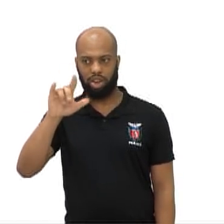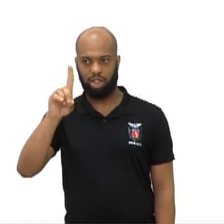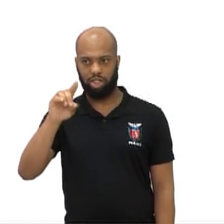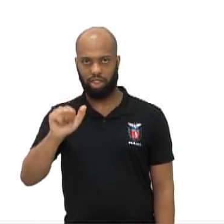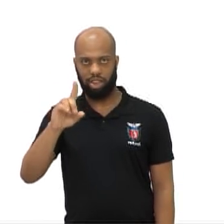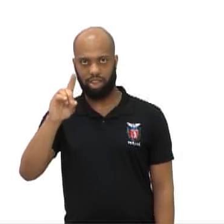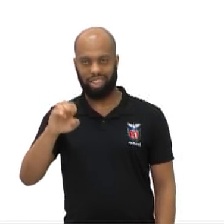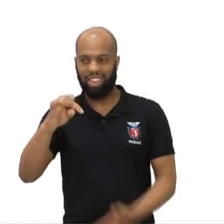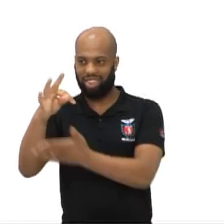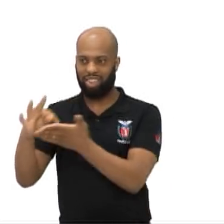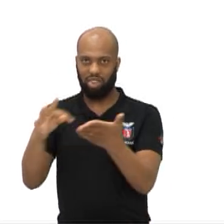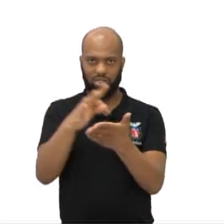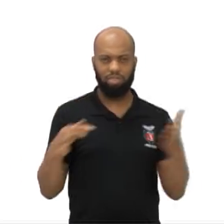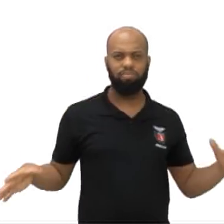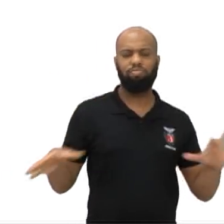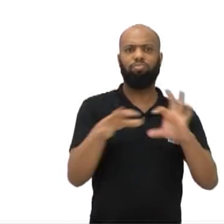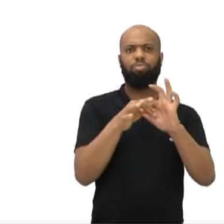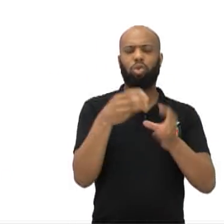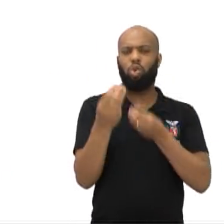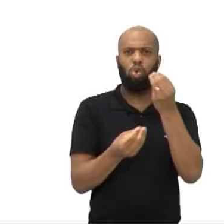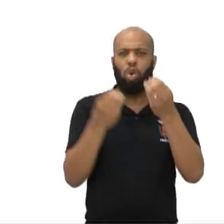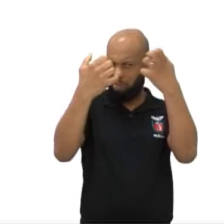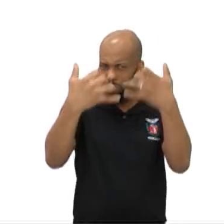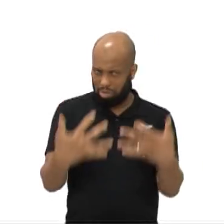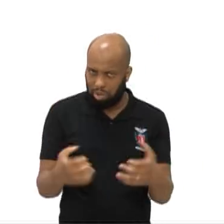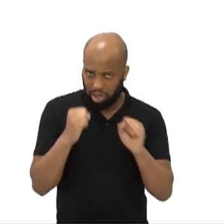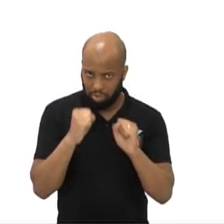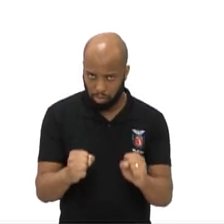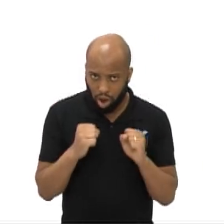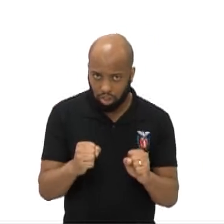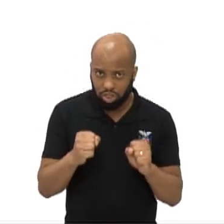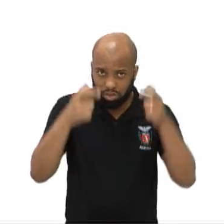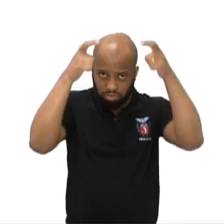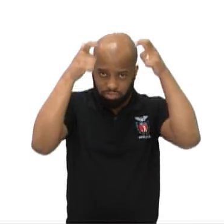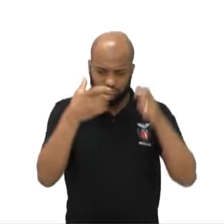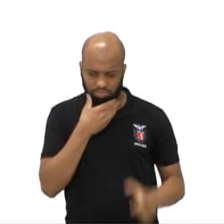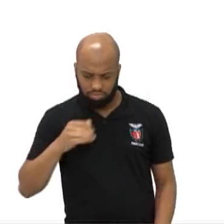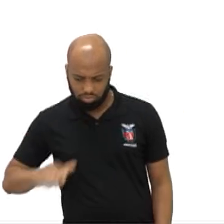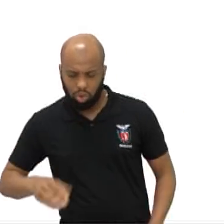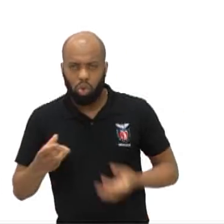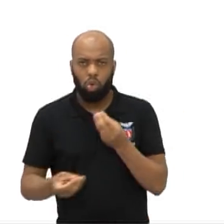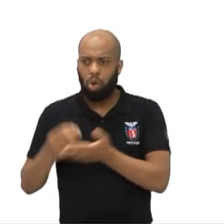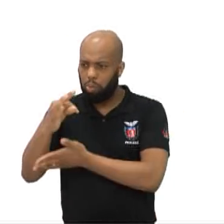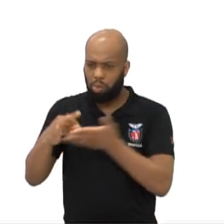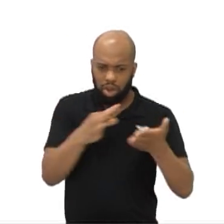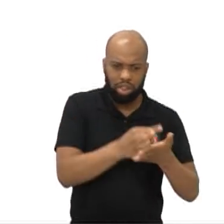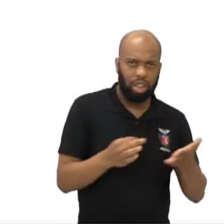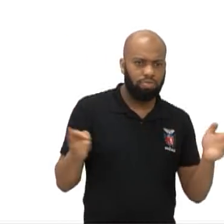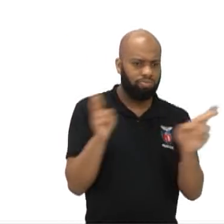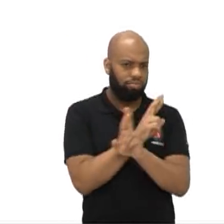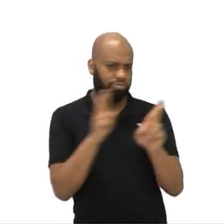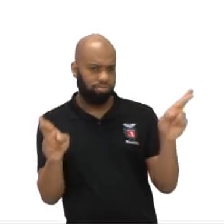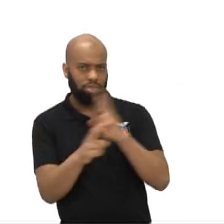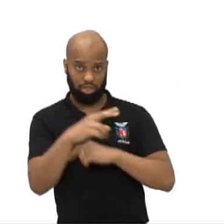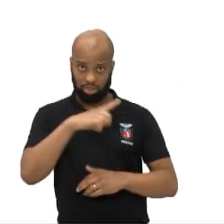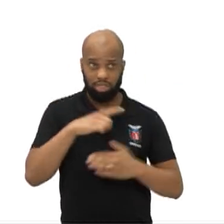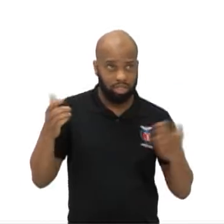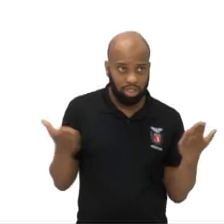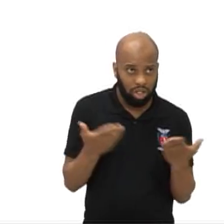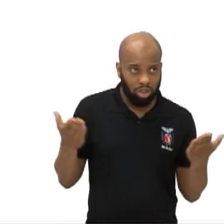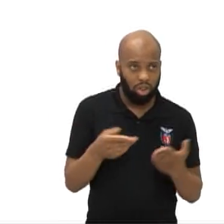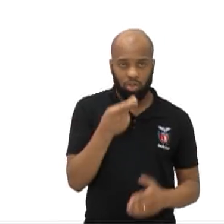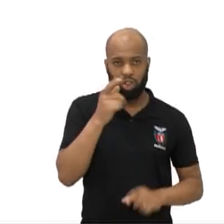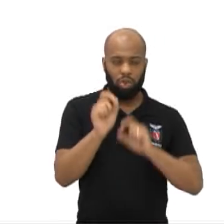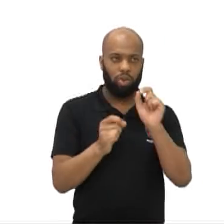intertextualidade nesse fragmento do romance O Pequeno Príncipe, né? Como que os textos dialogam nesse fragmento que